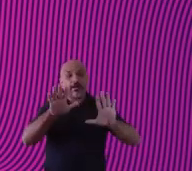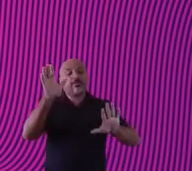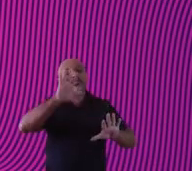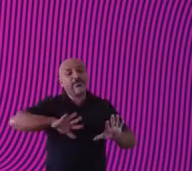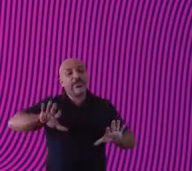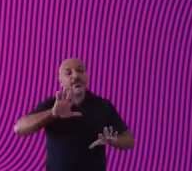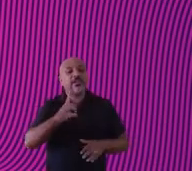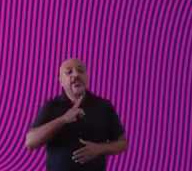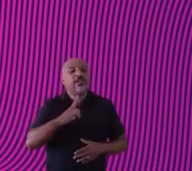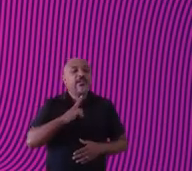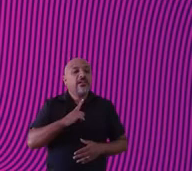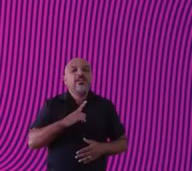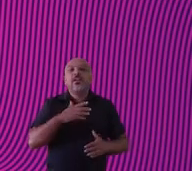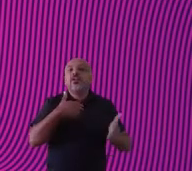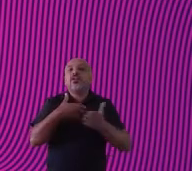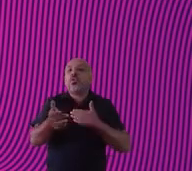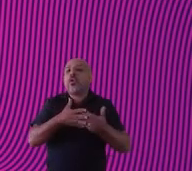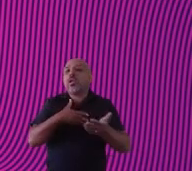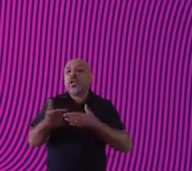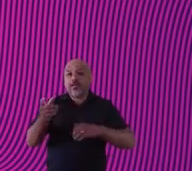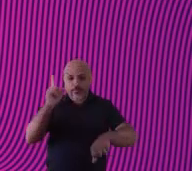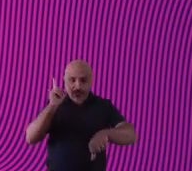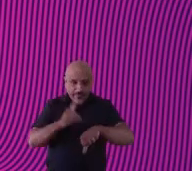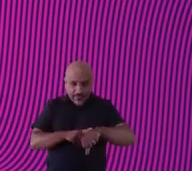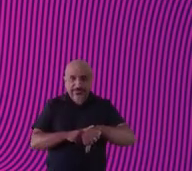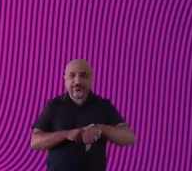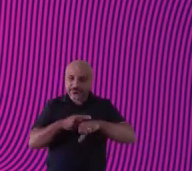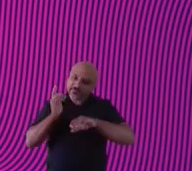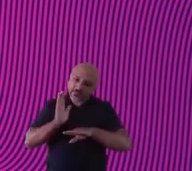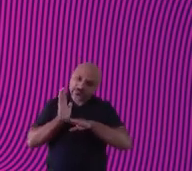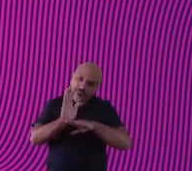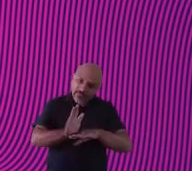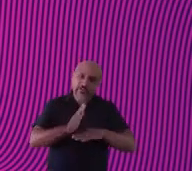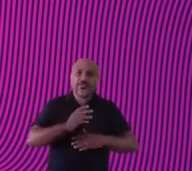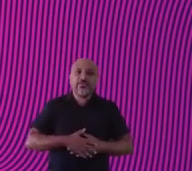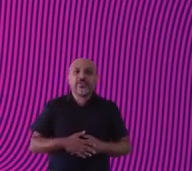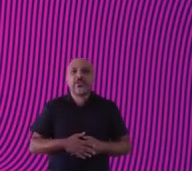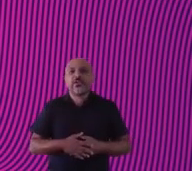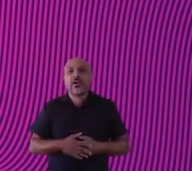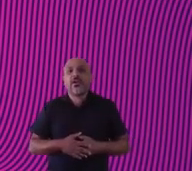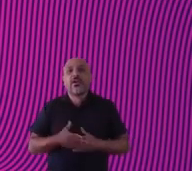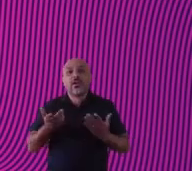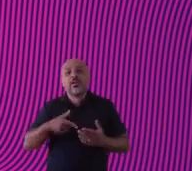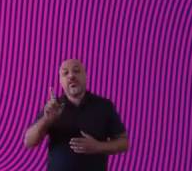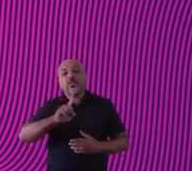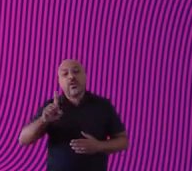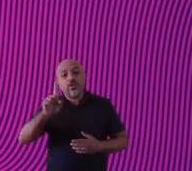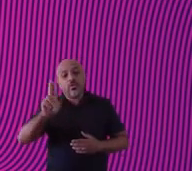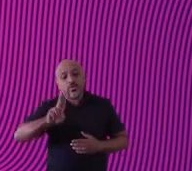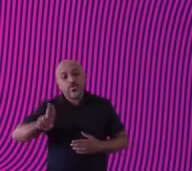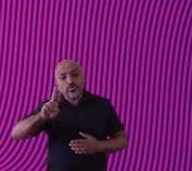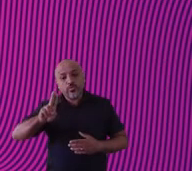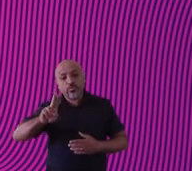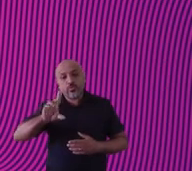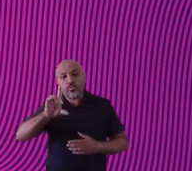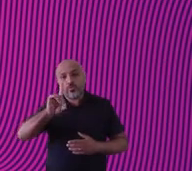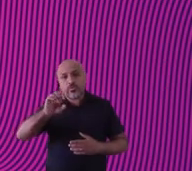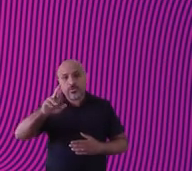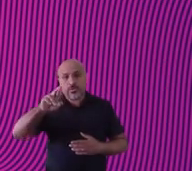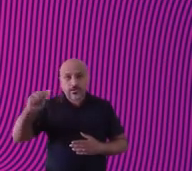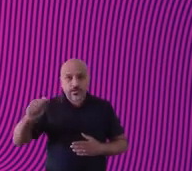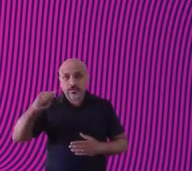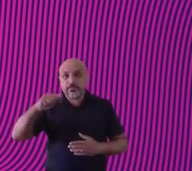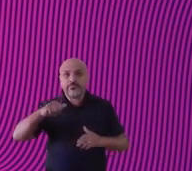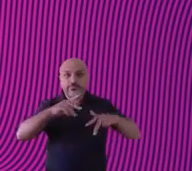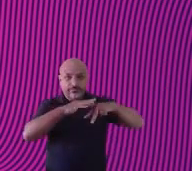é em qualquer momento se beneficiou agora quem nos Odara na indução o paciente que